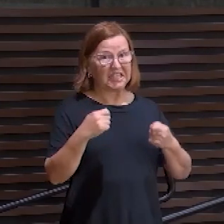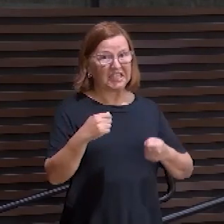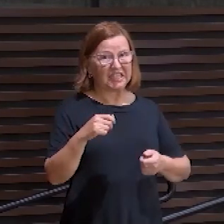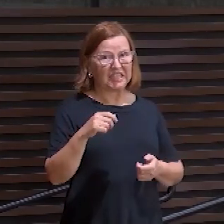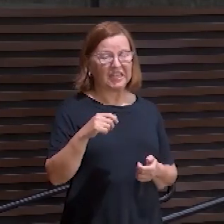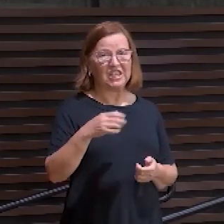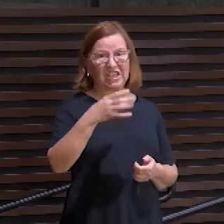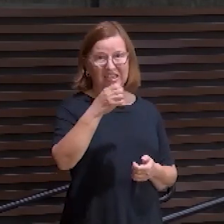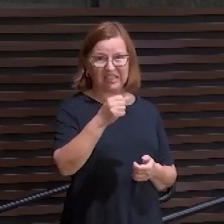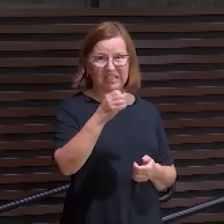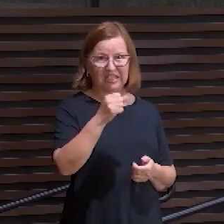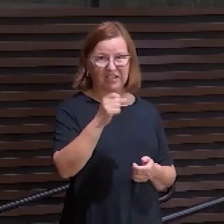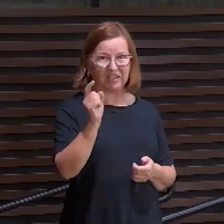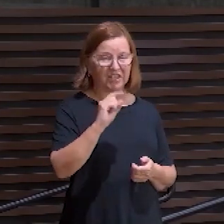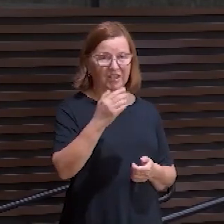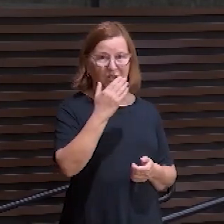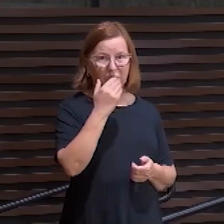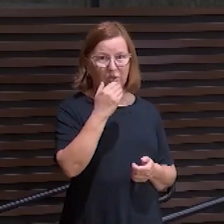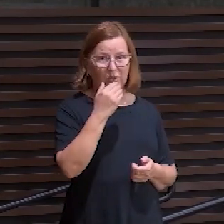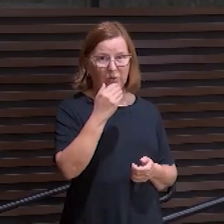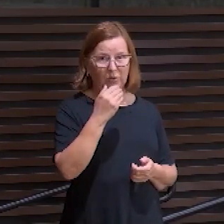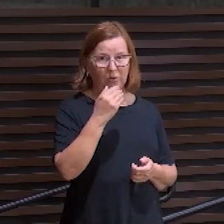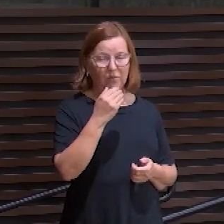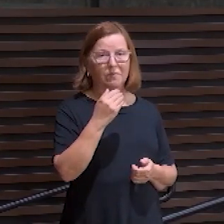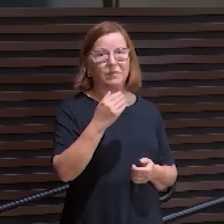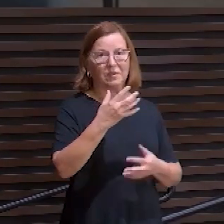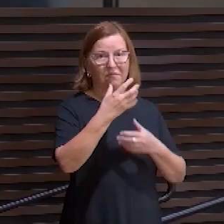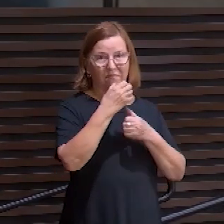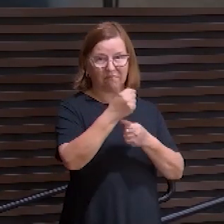leite e não de alimento sólido.